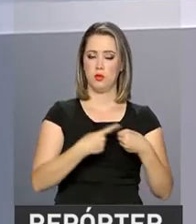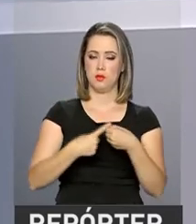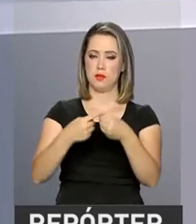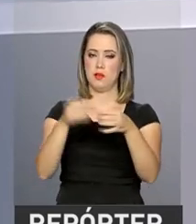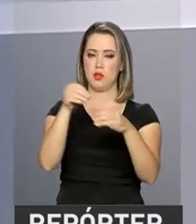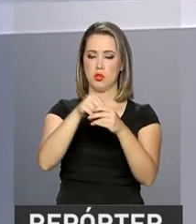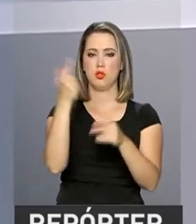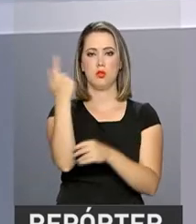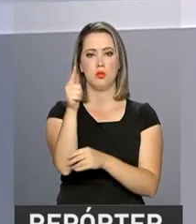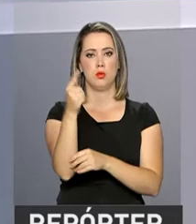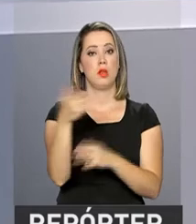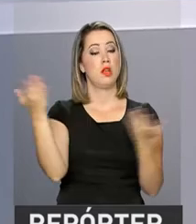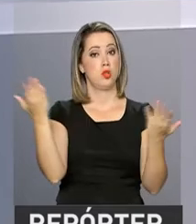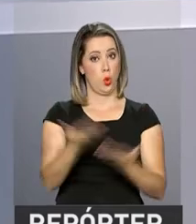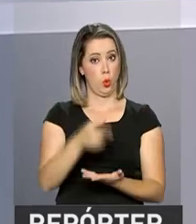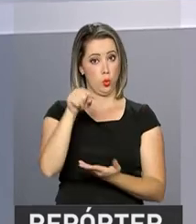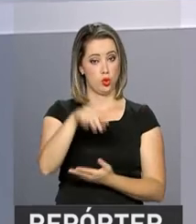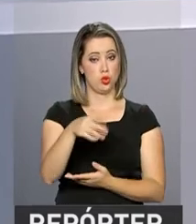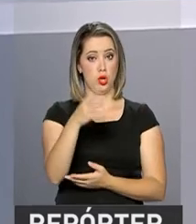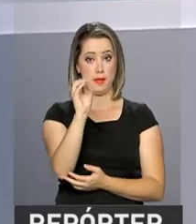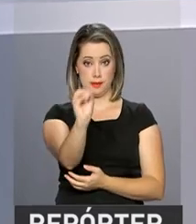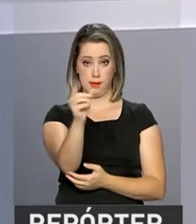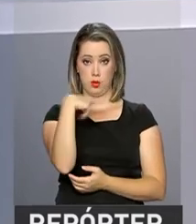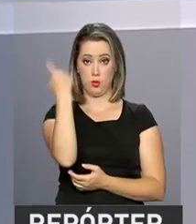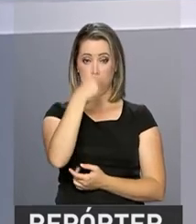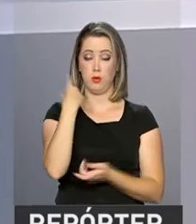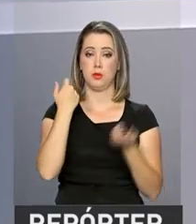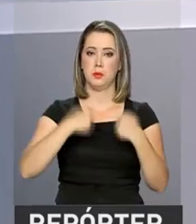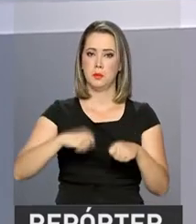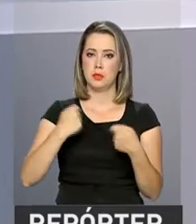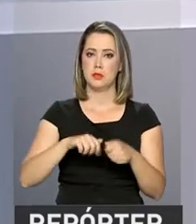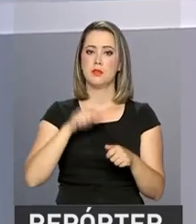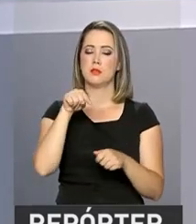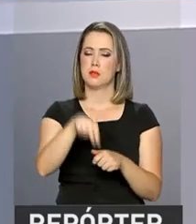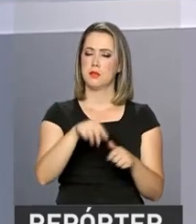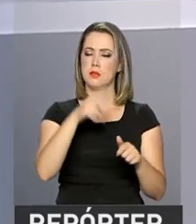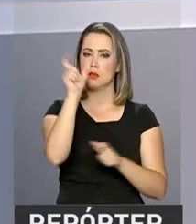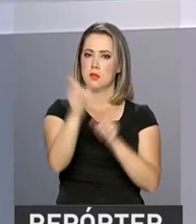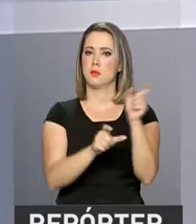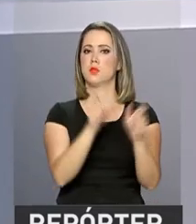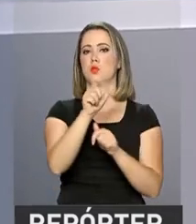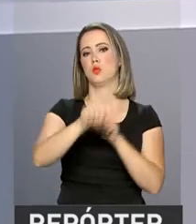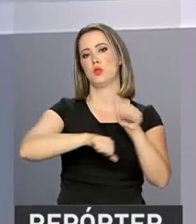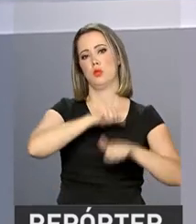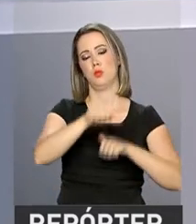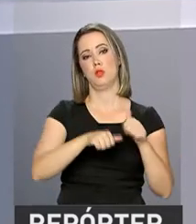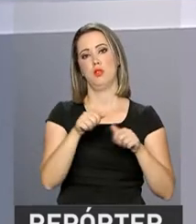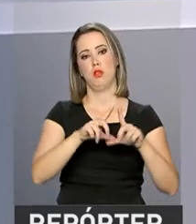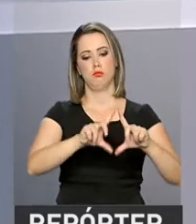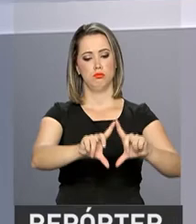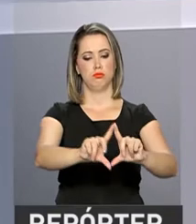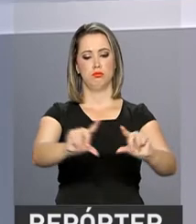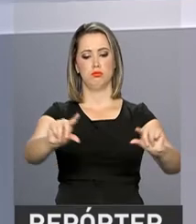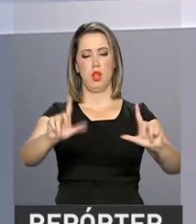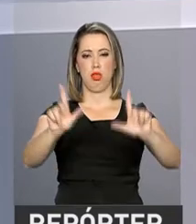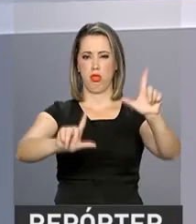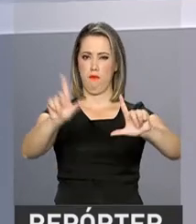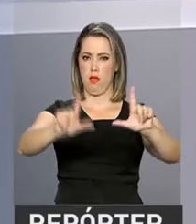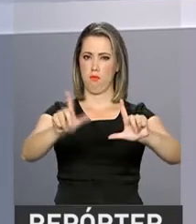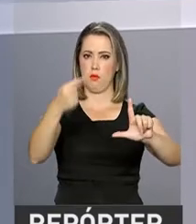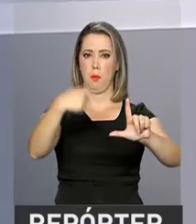quarta feira para ter acesso à programação os habitantes desses municípios precisam ter um aparelho de televisão com